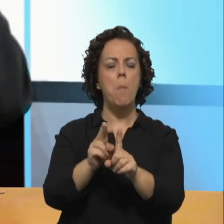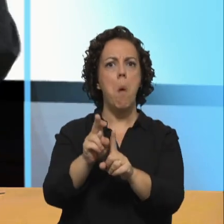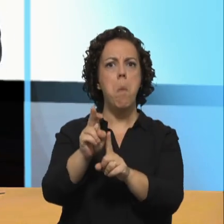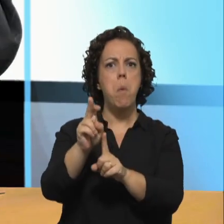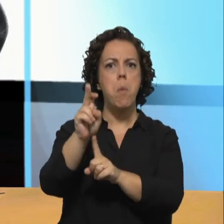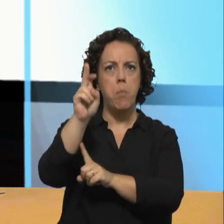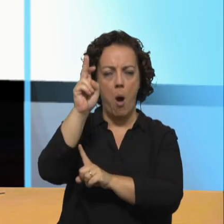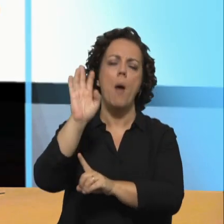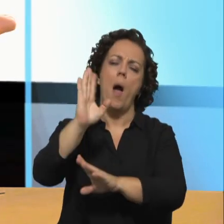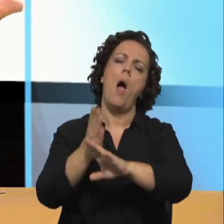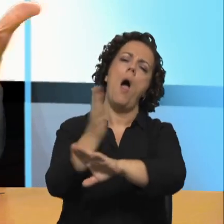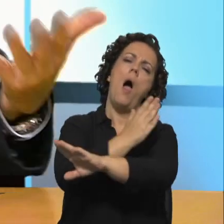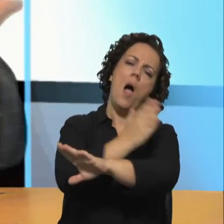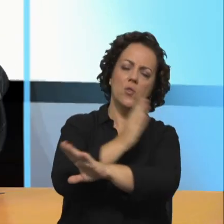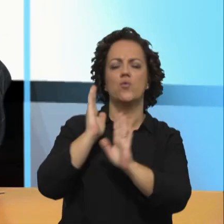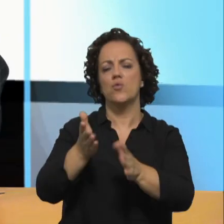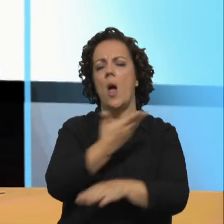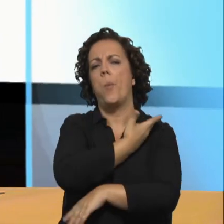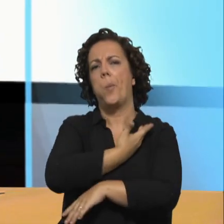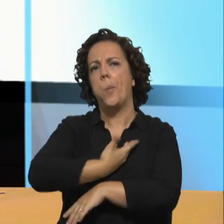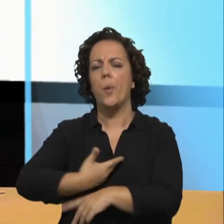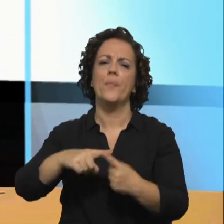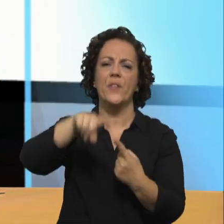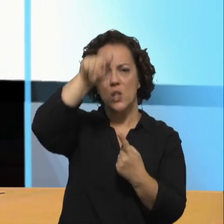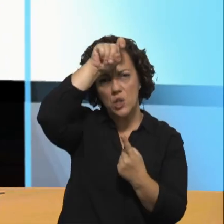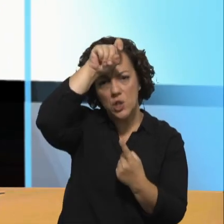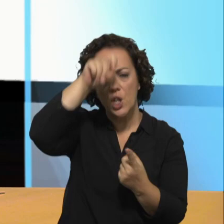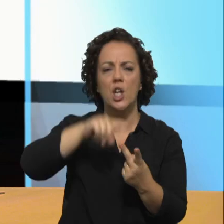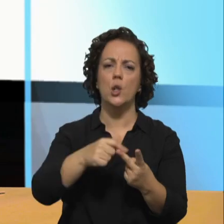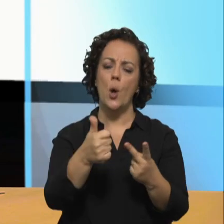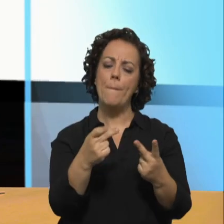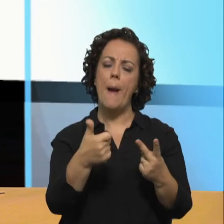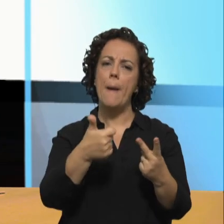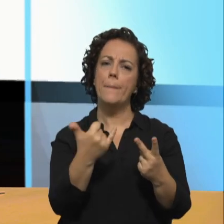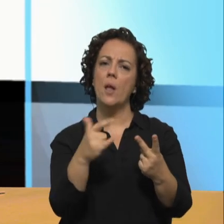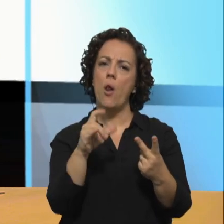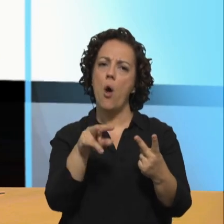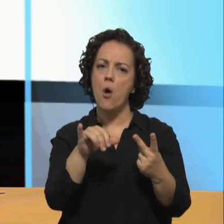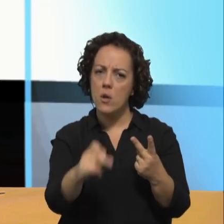Já tinha havido as diásporas antigas, quer no Egito, quer na Babilónia, quer